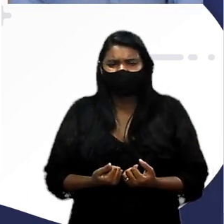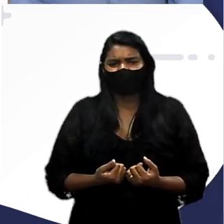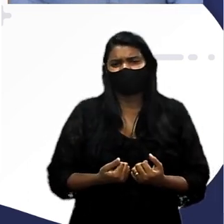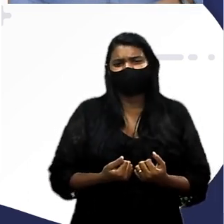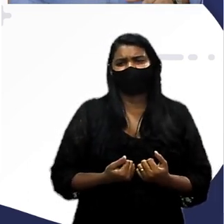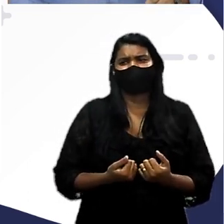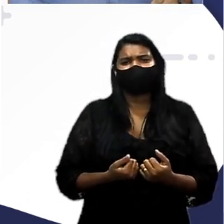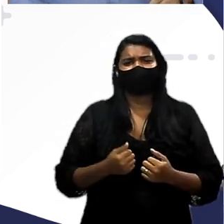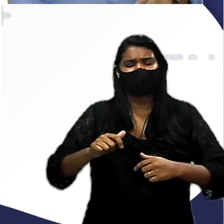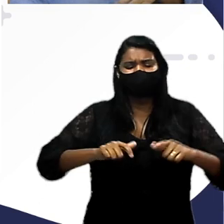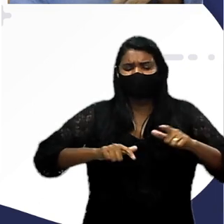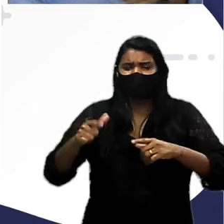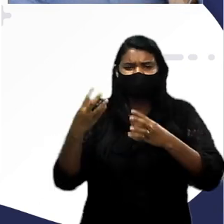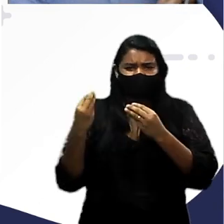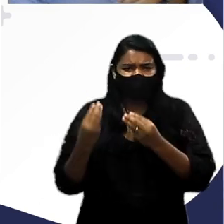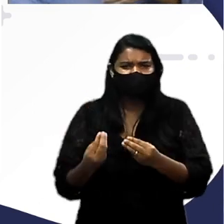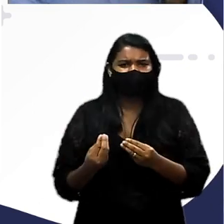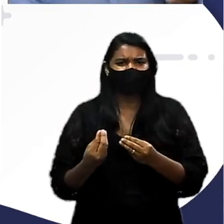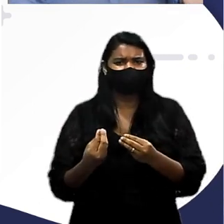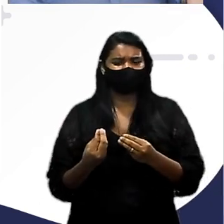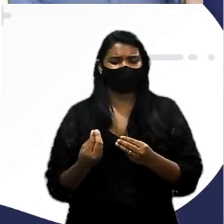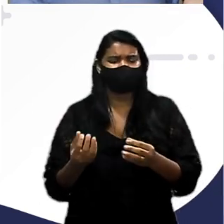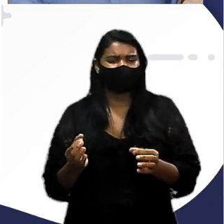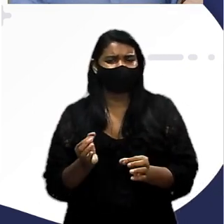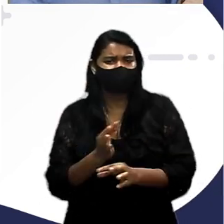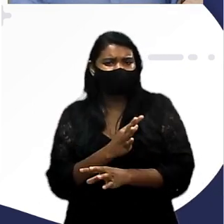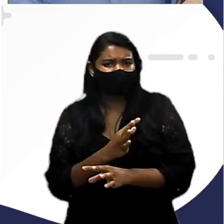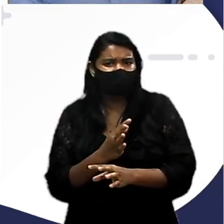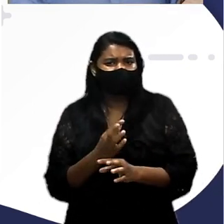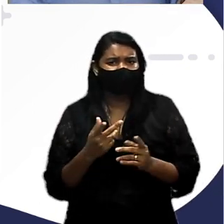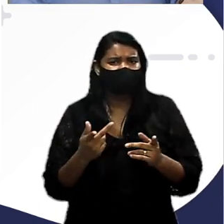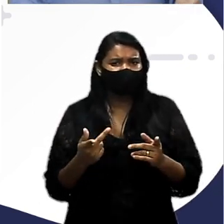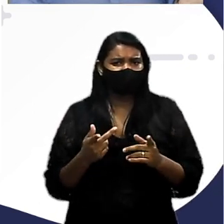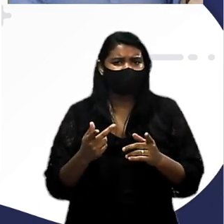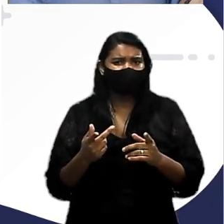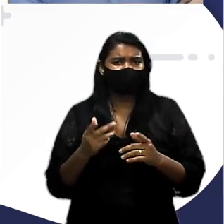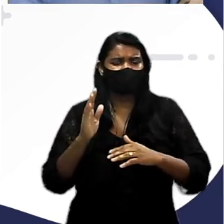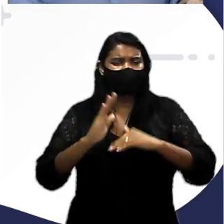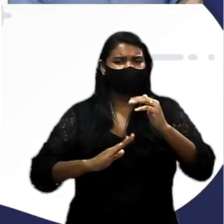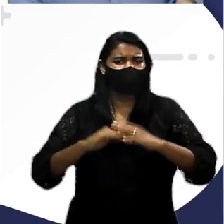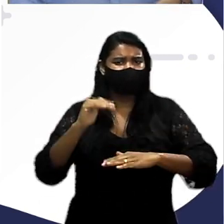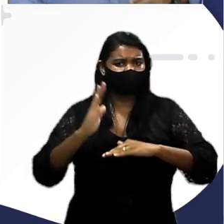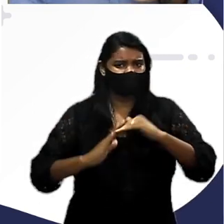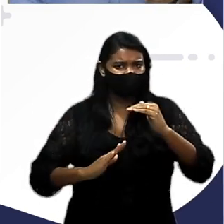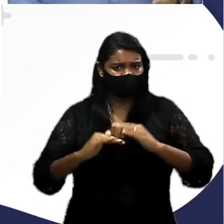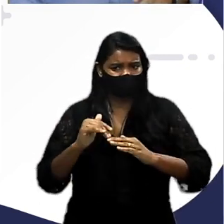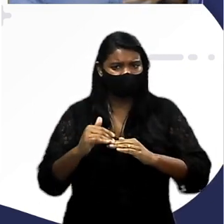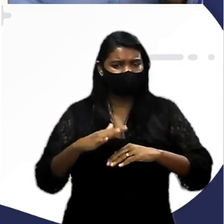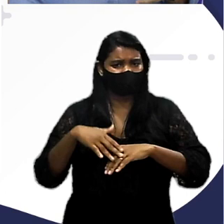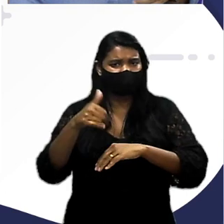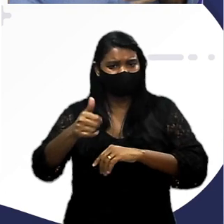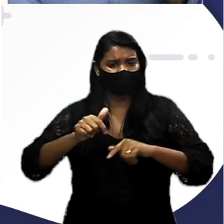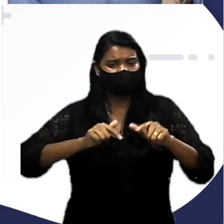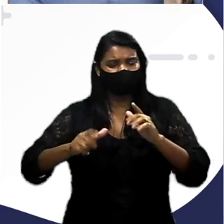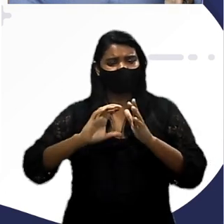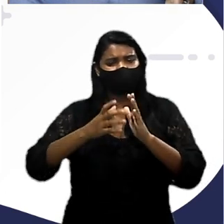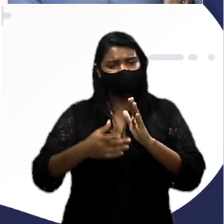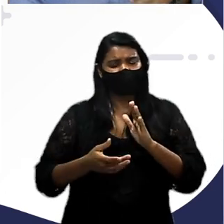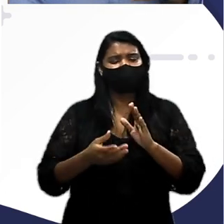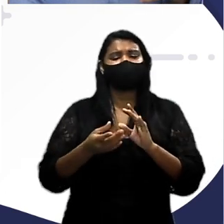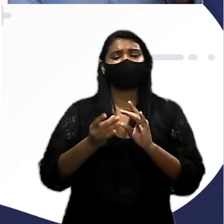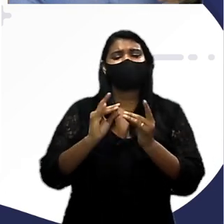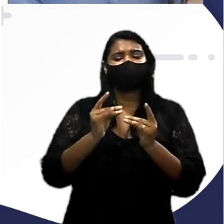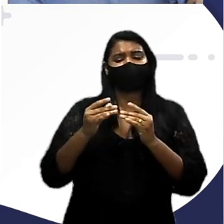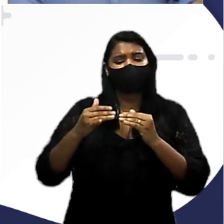conhecimento no momento em que eles terminam uma determinada formação. Não, né? A formação ela é dinâmica, ela